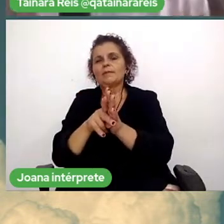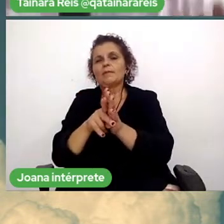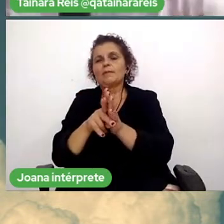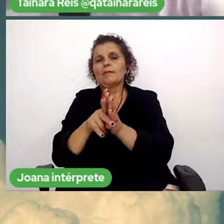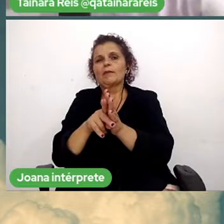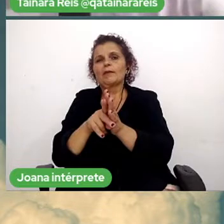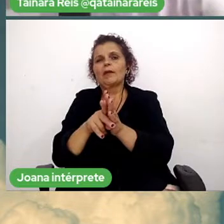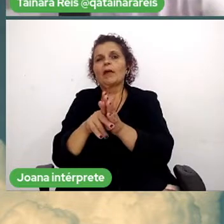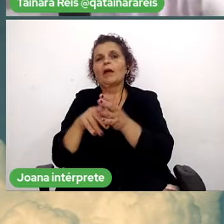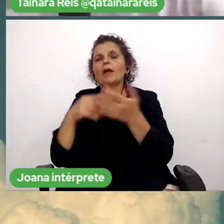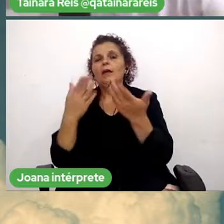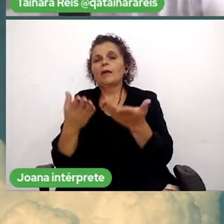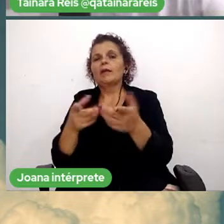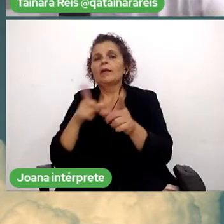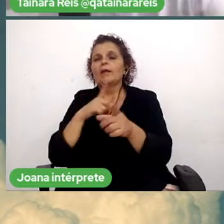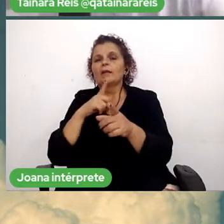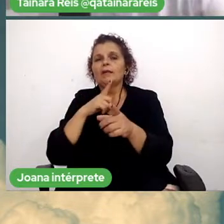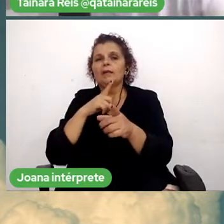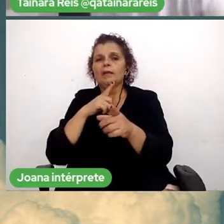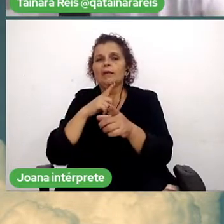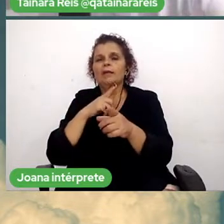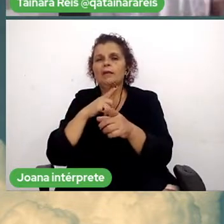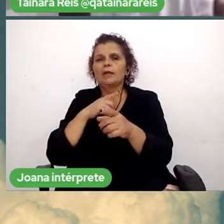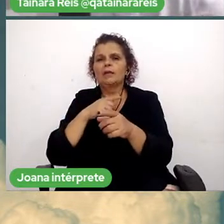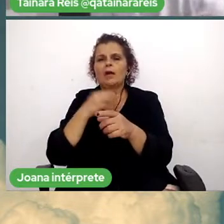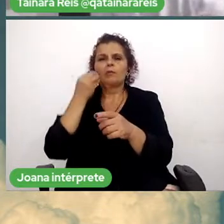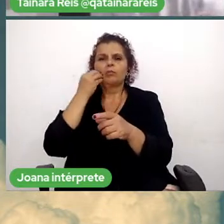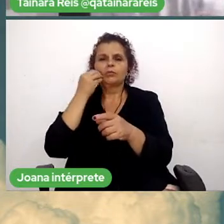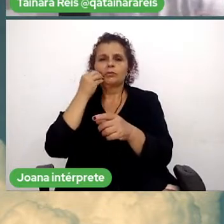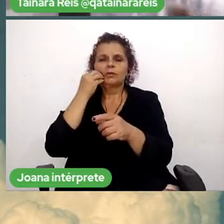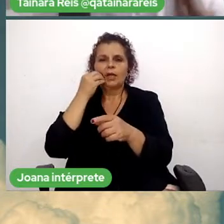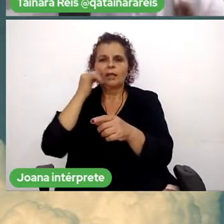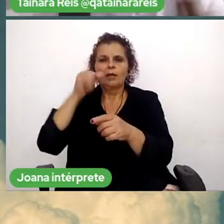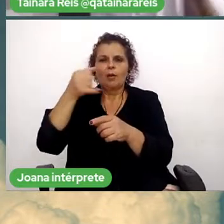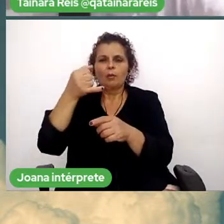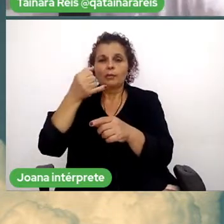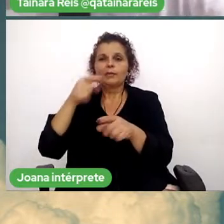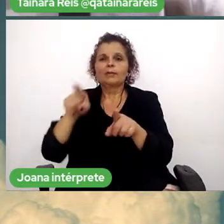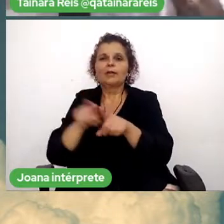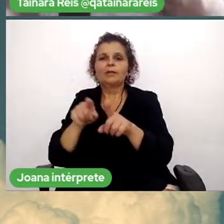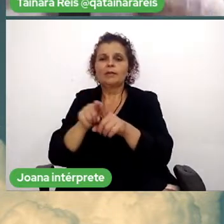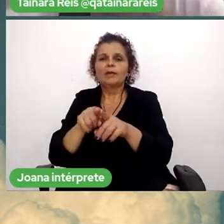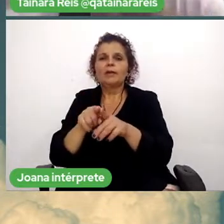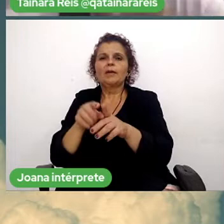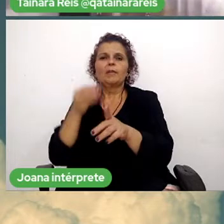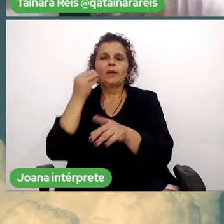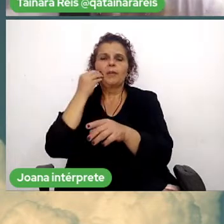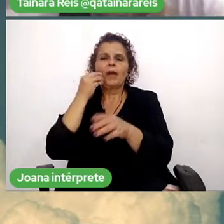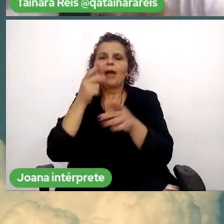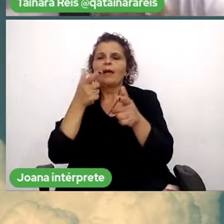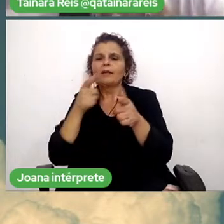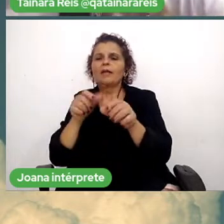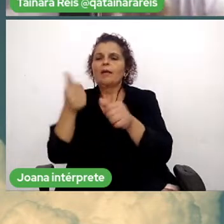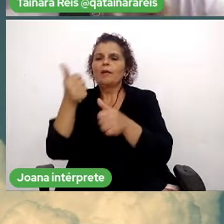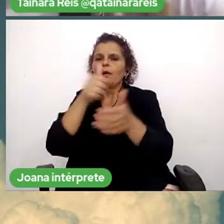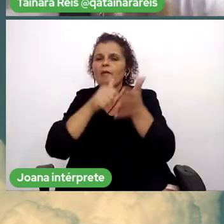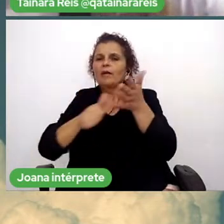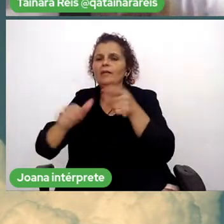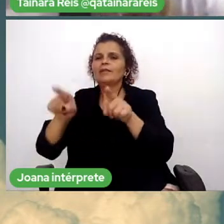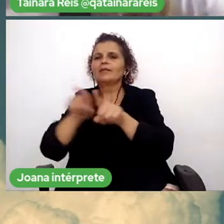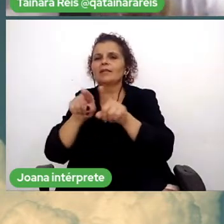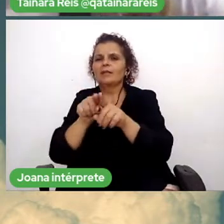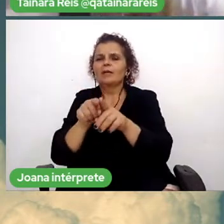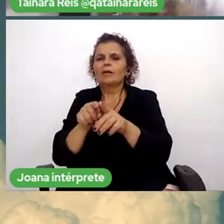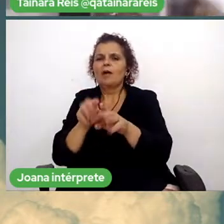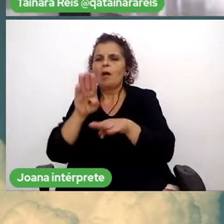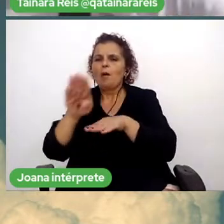está a grande vantagem da abordagem Shift Left Testing, que é nós estarmos um passo